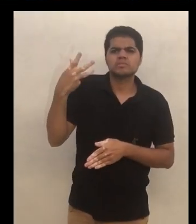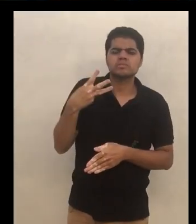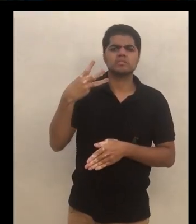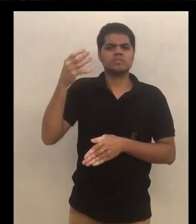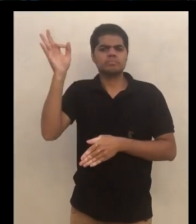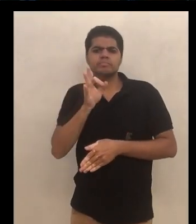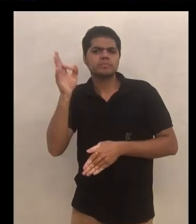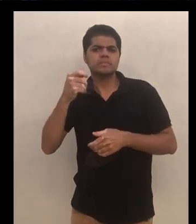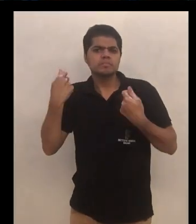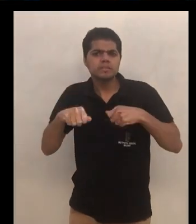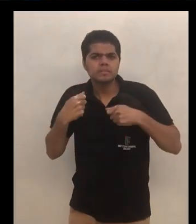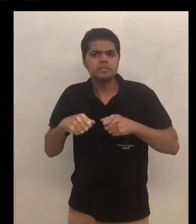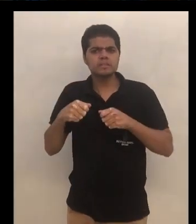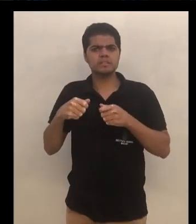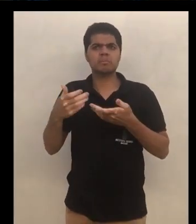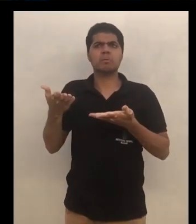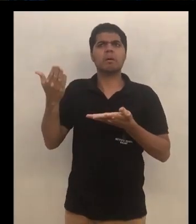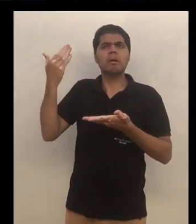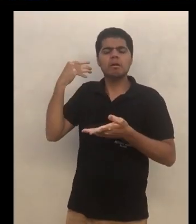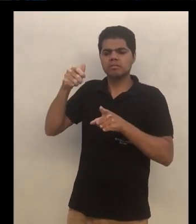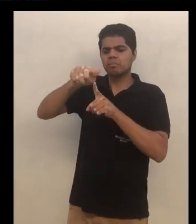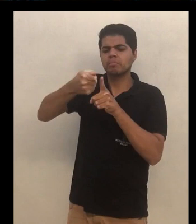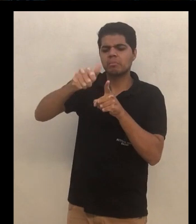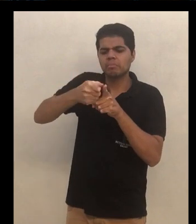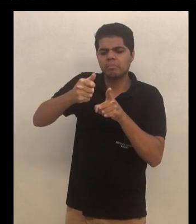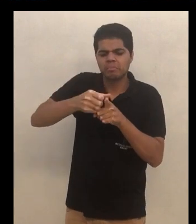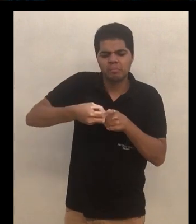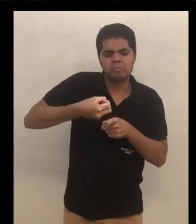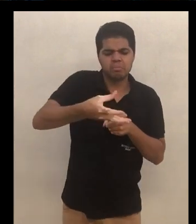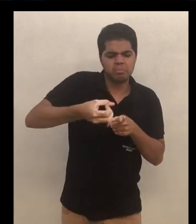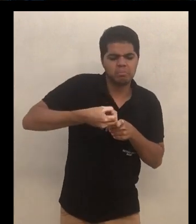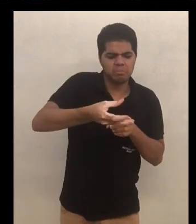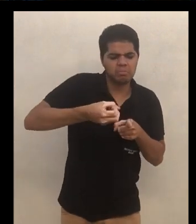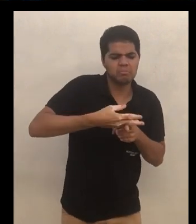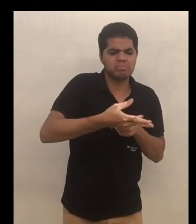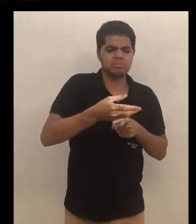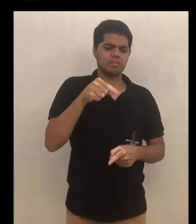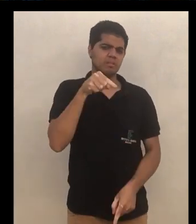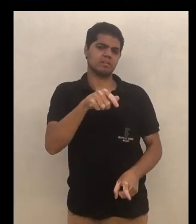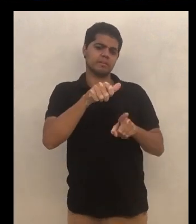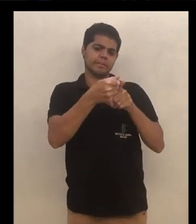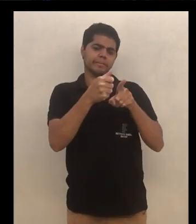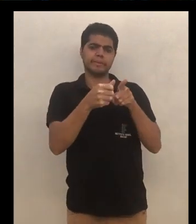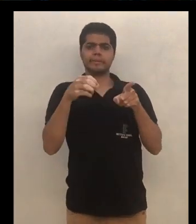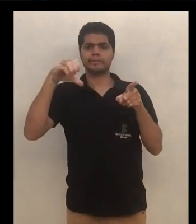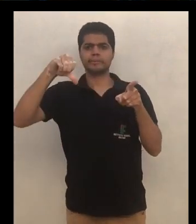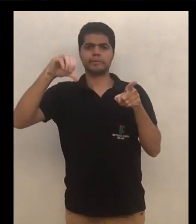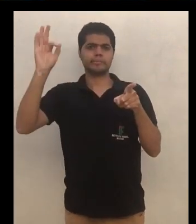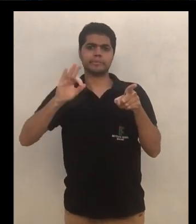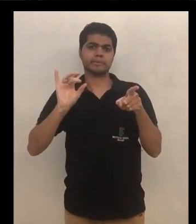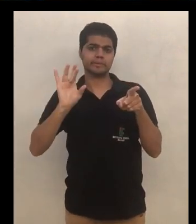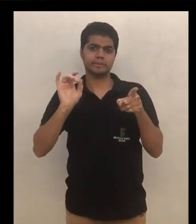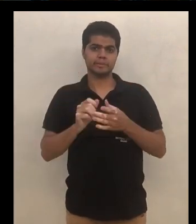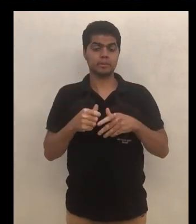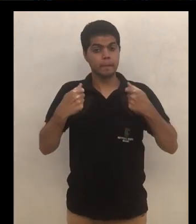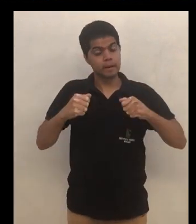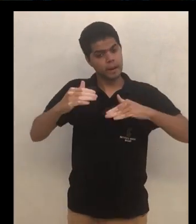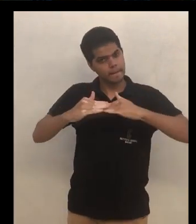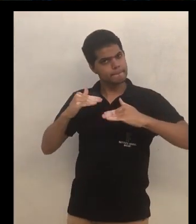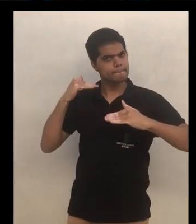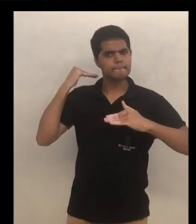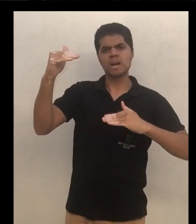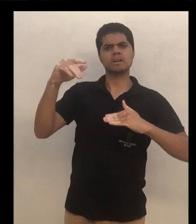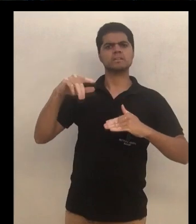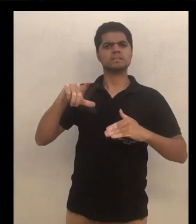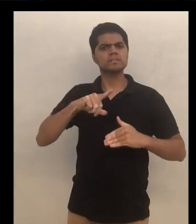cresciam? A gente só oferecia milho. Milho só tinha 9%. Perceberam? Então o animal necessita de uma alimentação adequada,